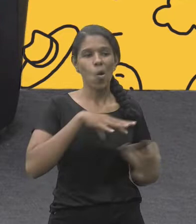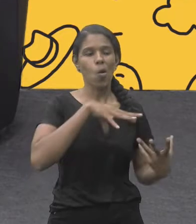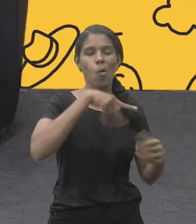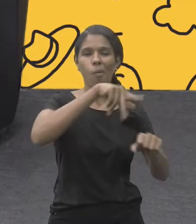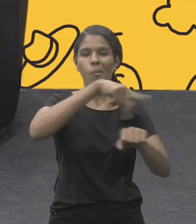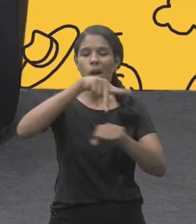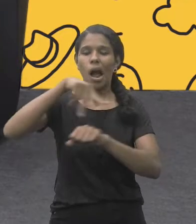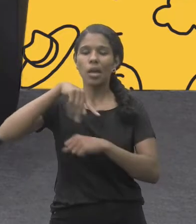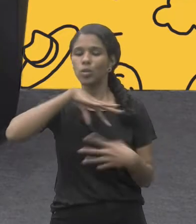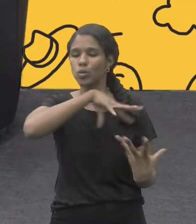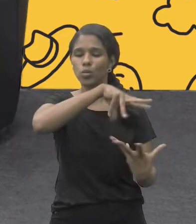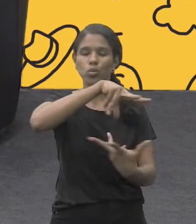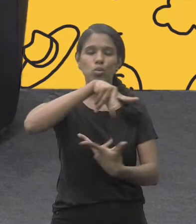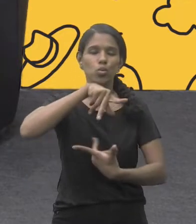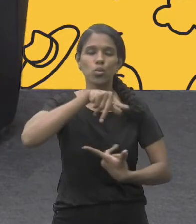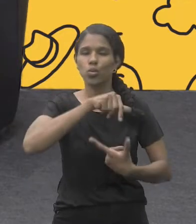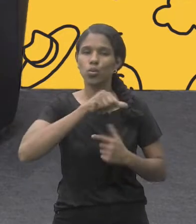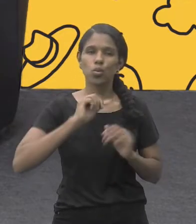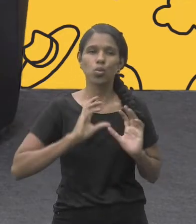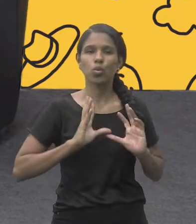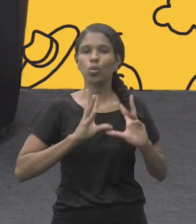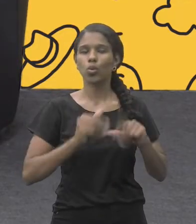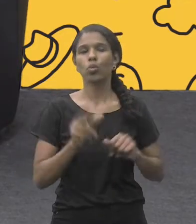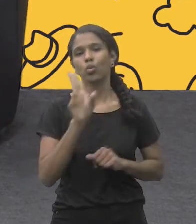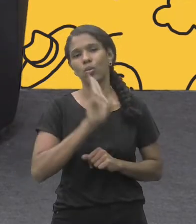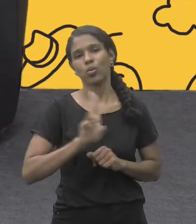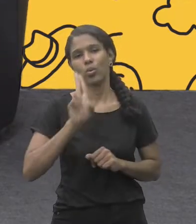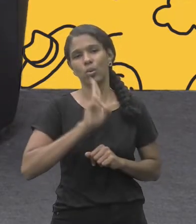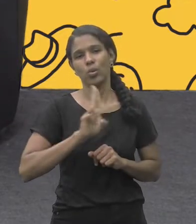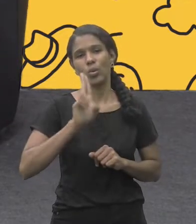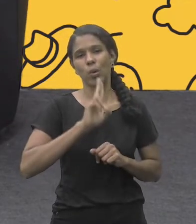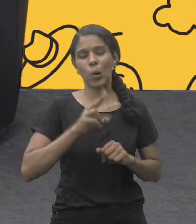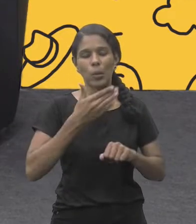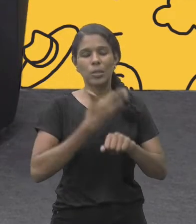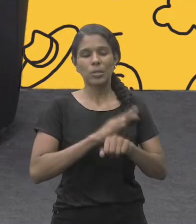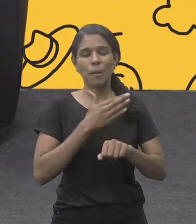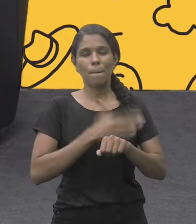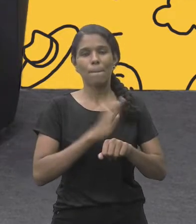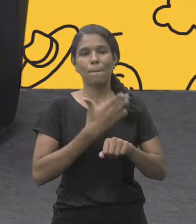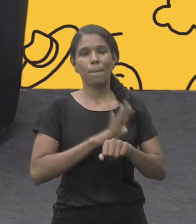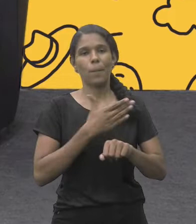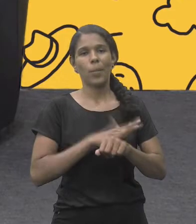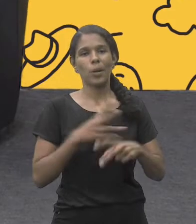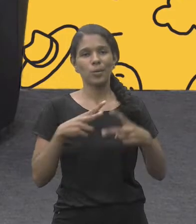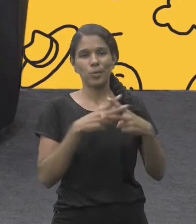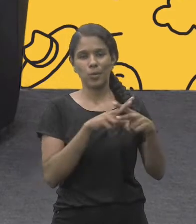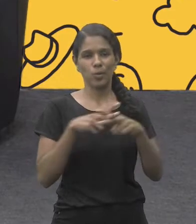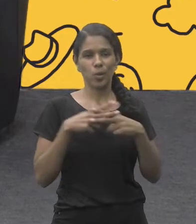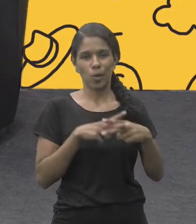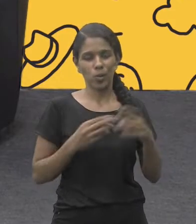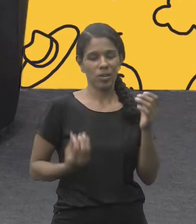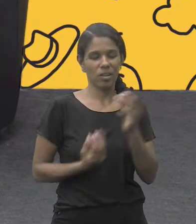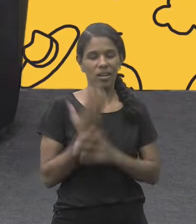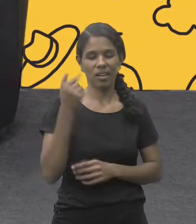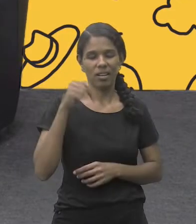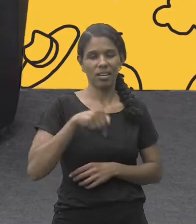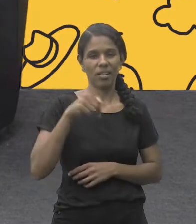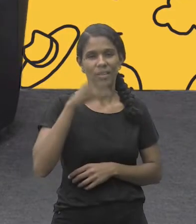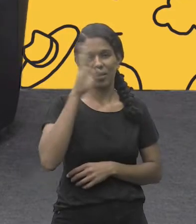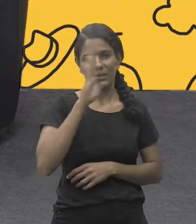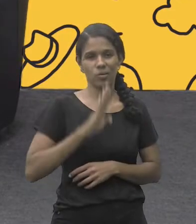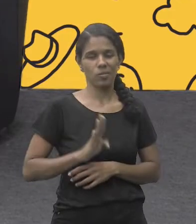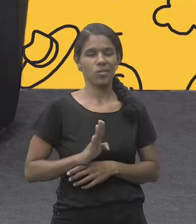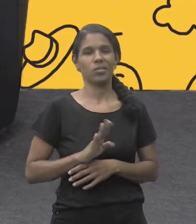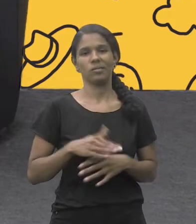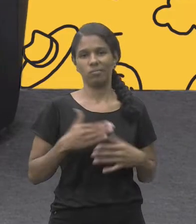o jiu-jitsu que nós temos, que hoje é o mais importante, é o esporte mais importante, por exemplo, no UFC, né? Você vê um monte